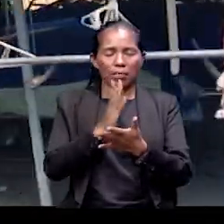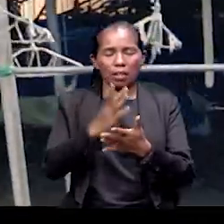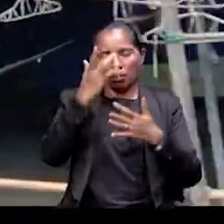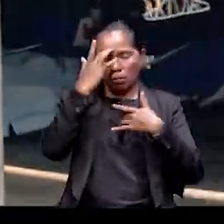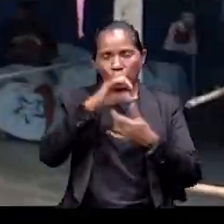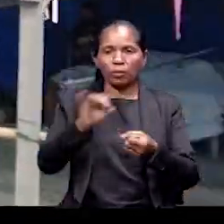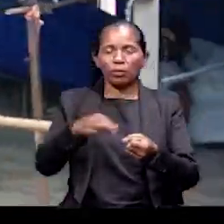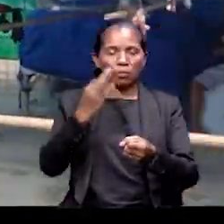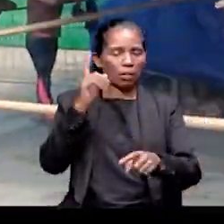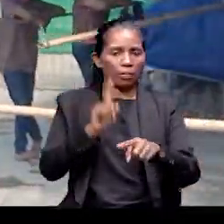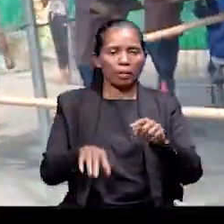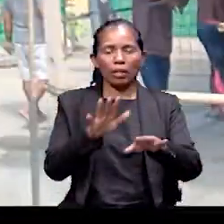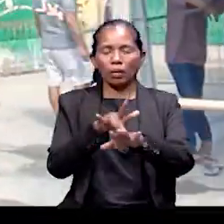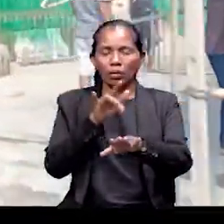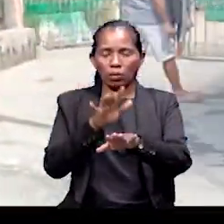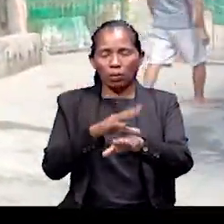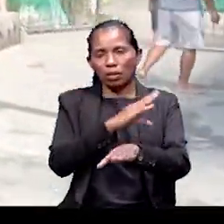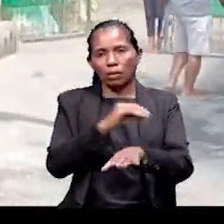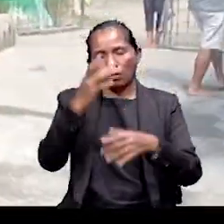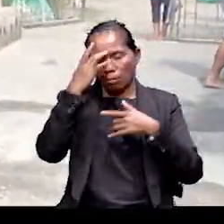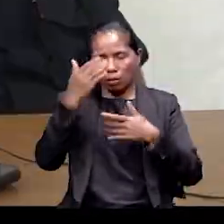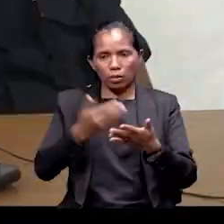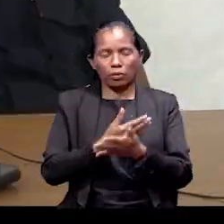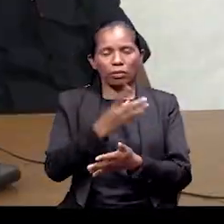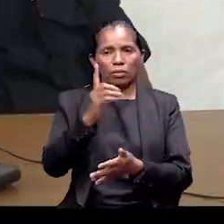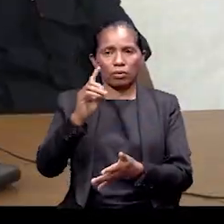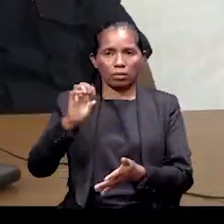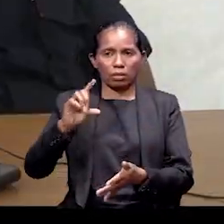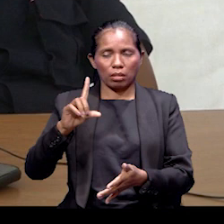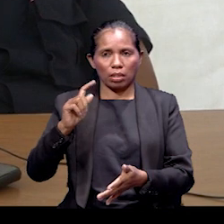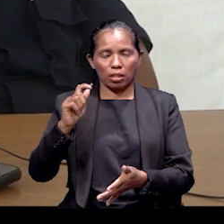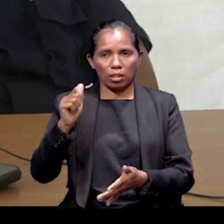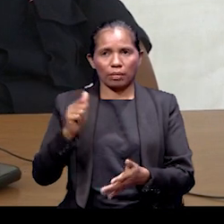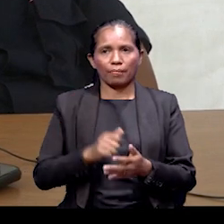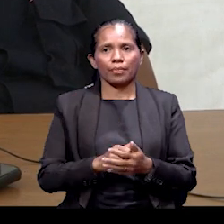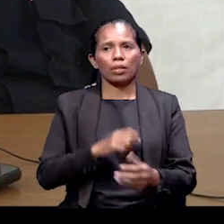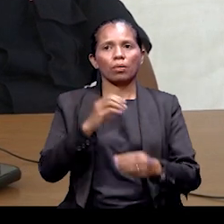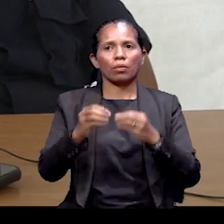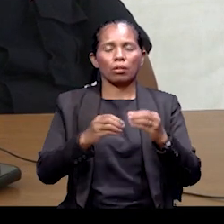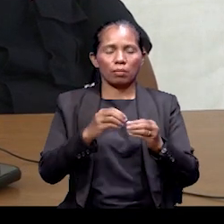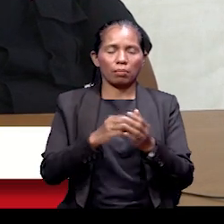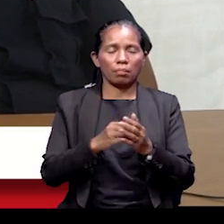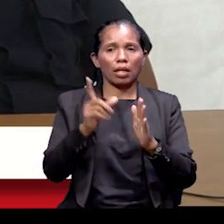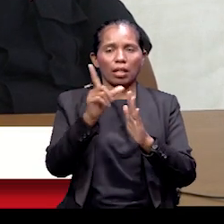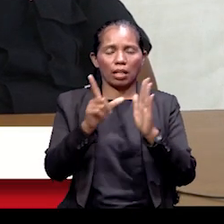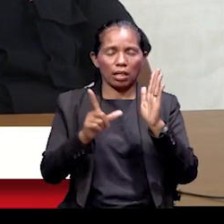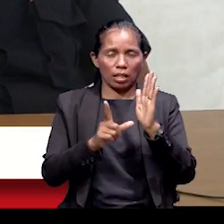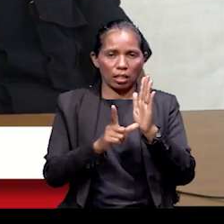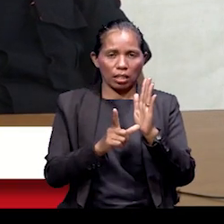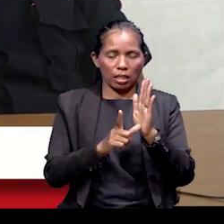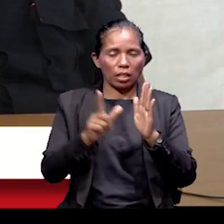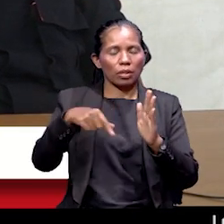surtu COVID-19 no variante Delta. Bazia ba iha relisang governo nomor